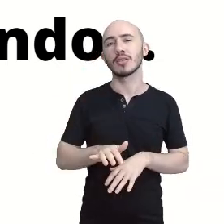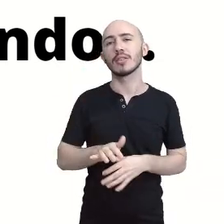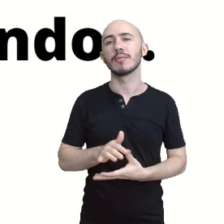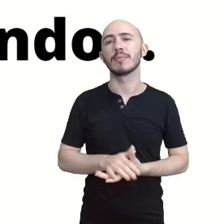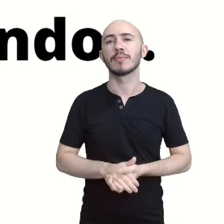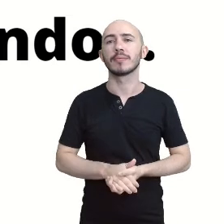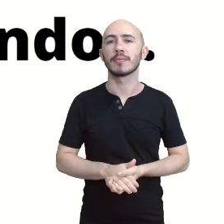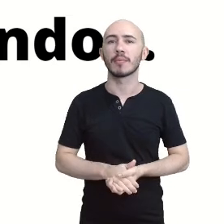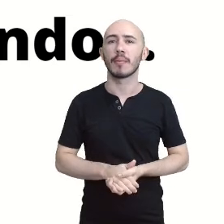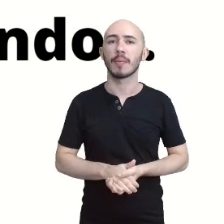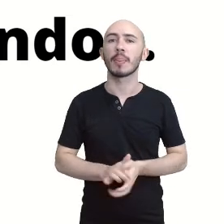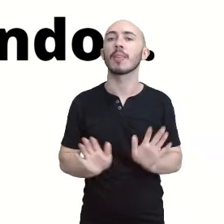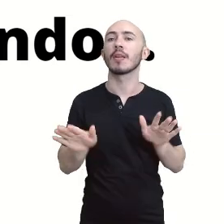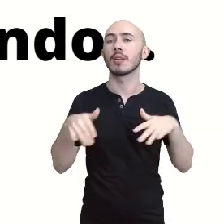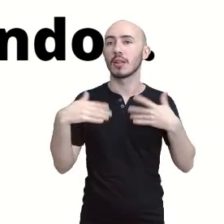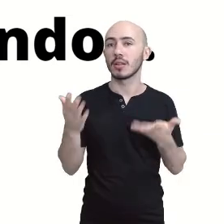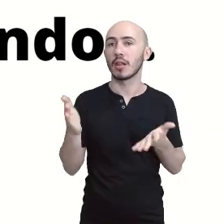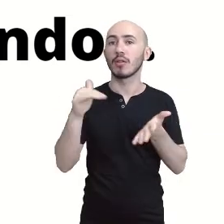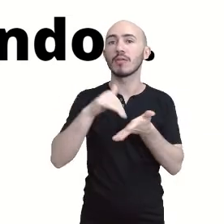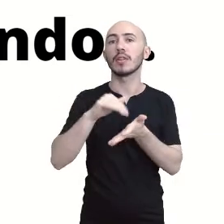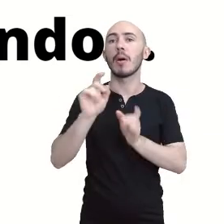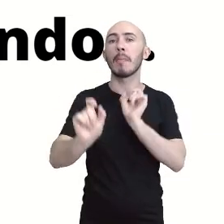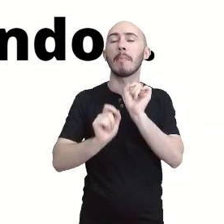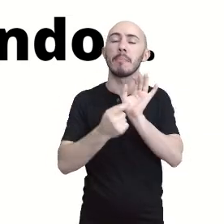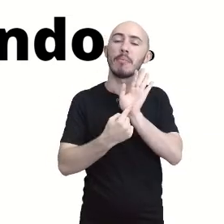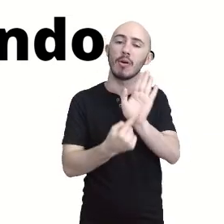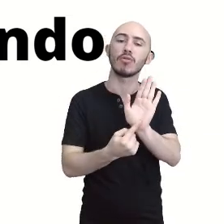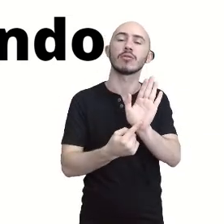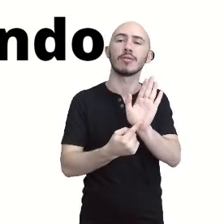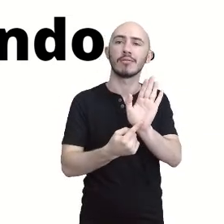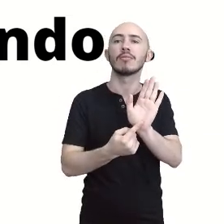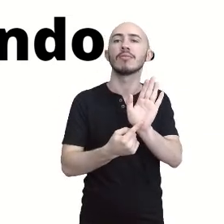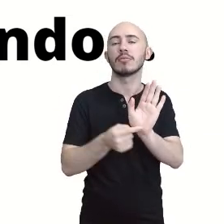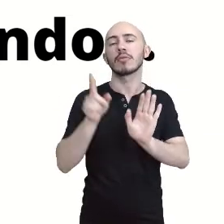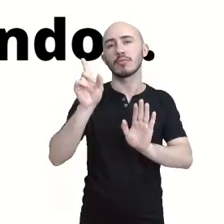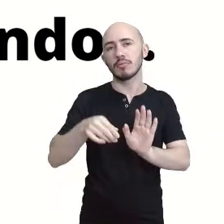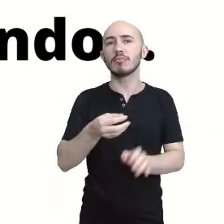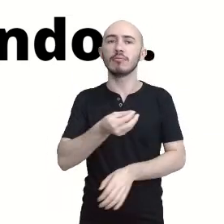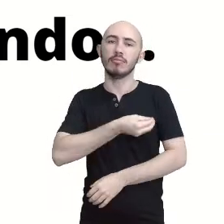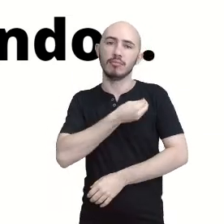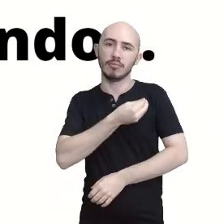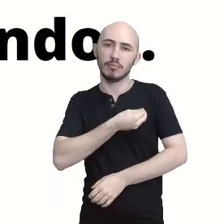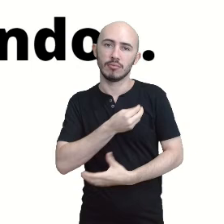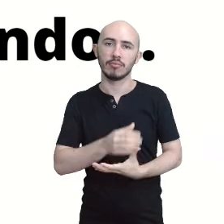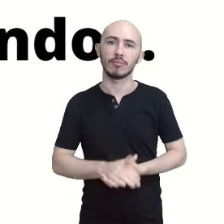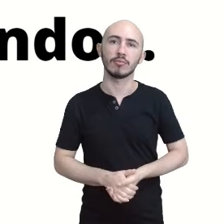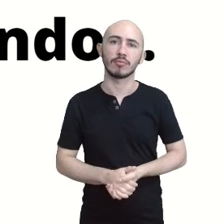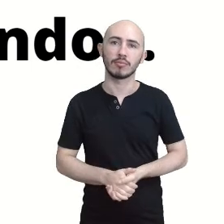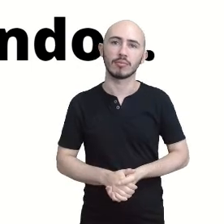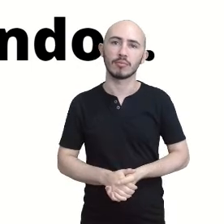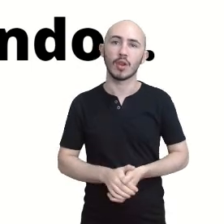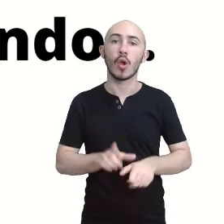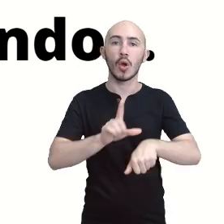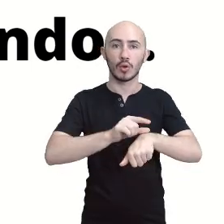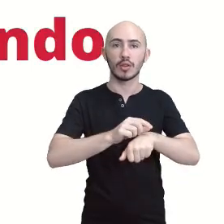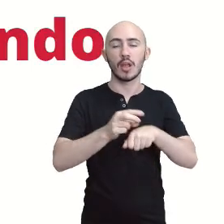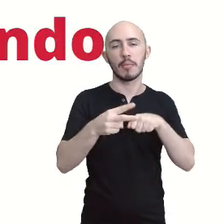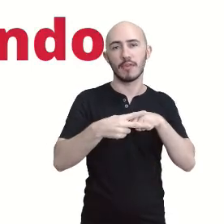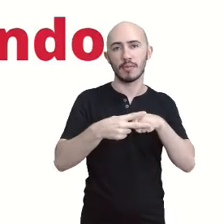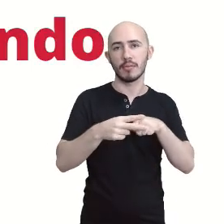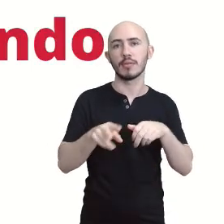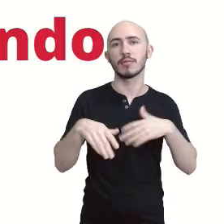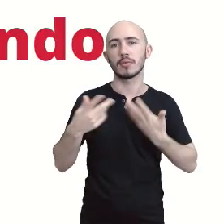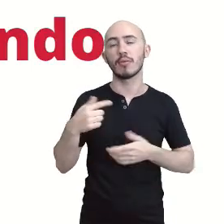aí, caracteriza, né? Caracteriza o present continuous, tá certo? Em algumas palavras a gente vai ver ali